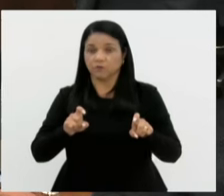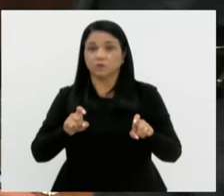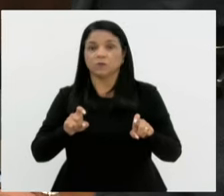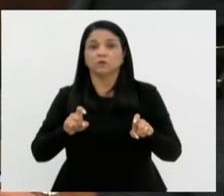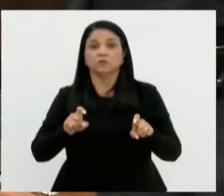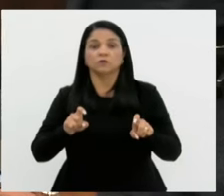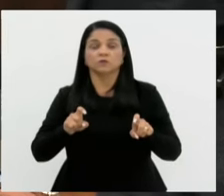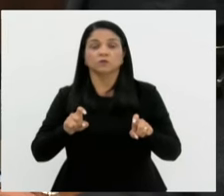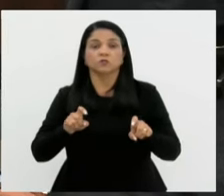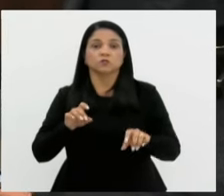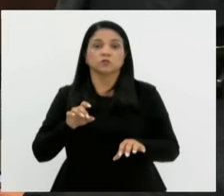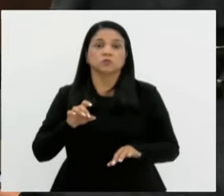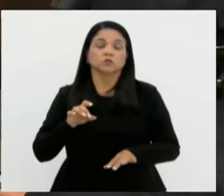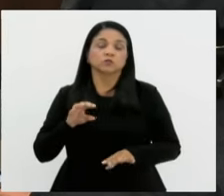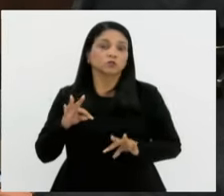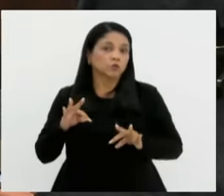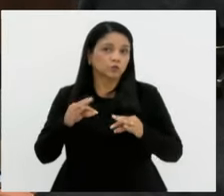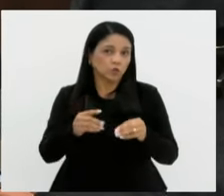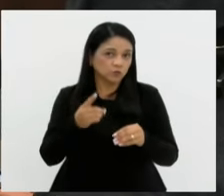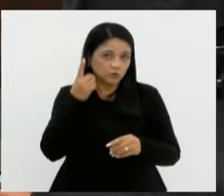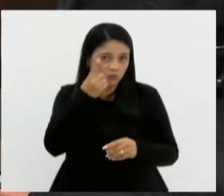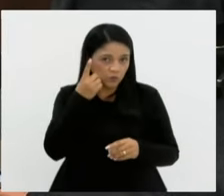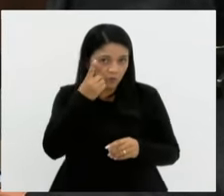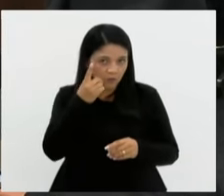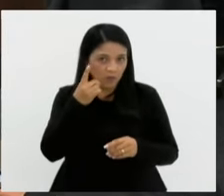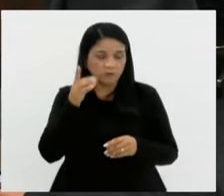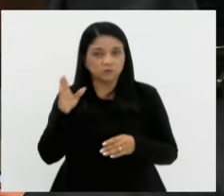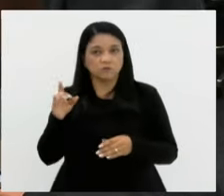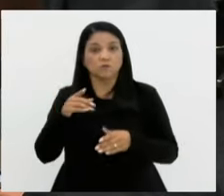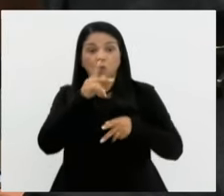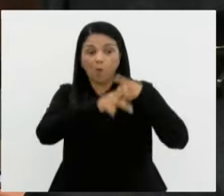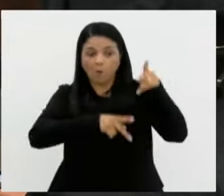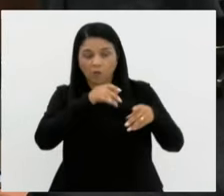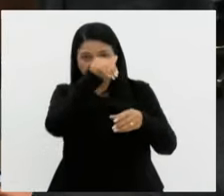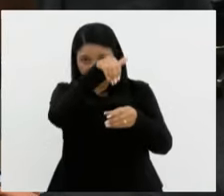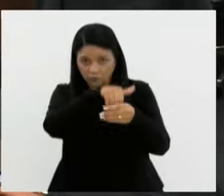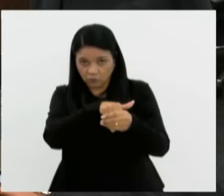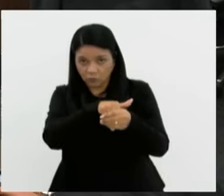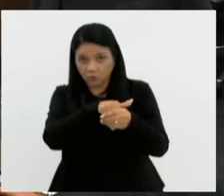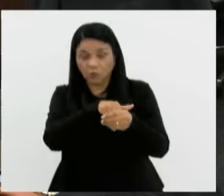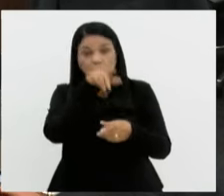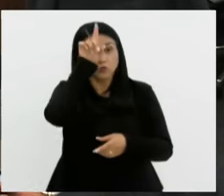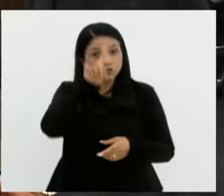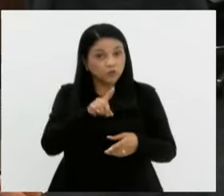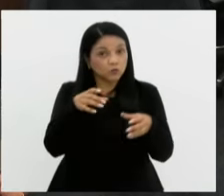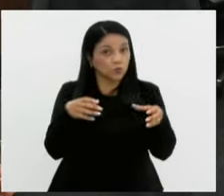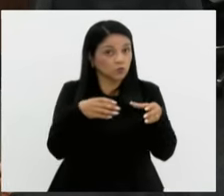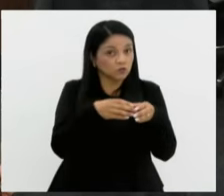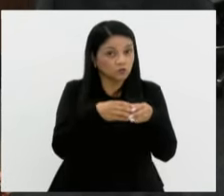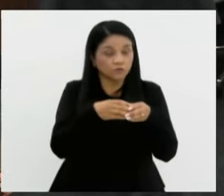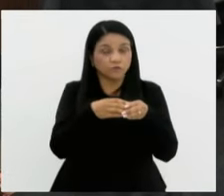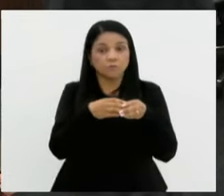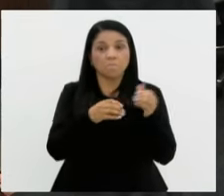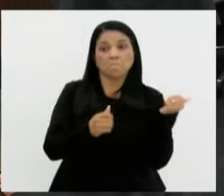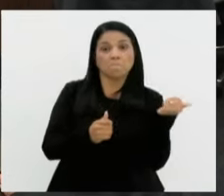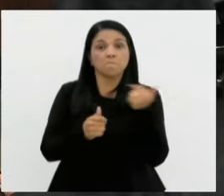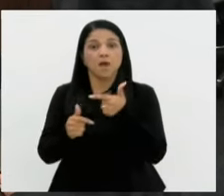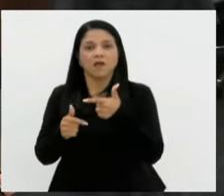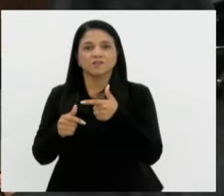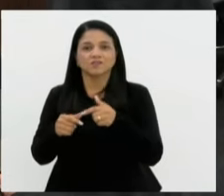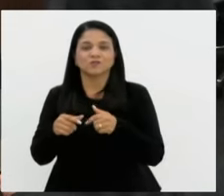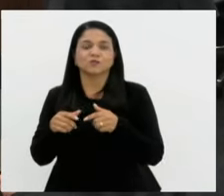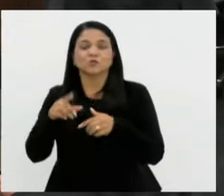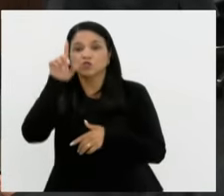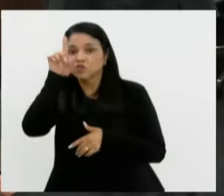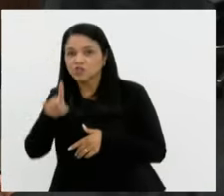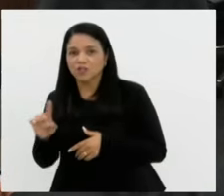um mandato conferido pelo povo, e o direito coletivo é maior que o direito individual. Vossa Excelência